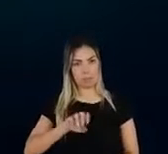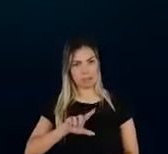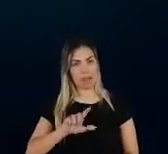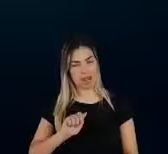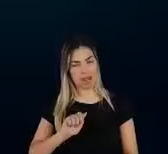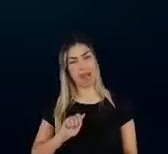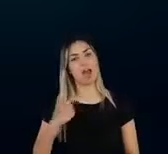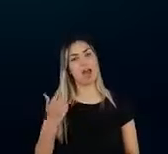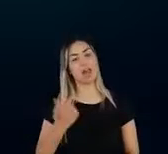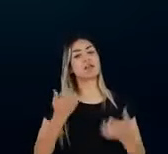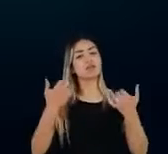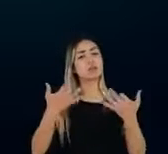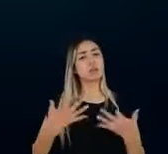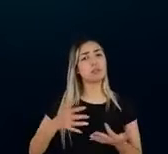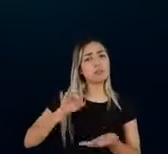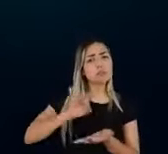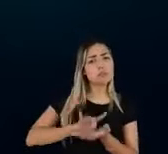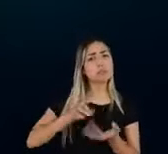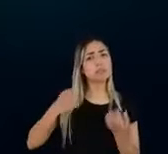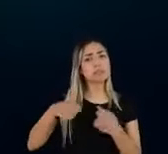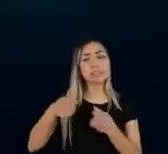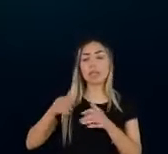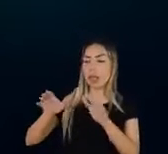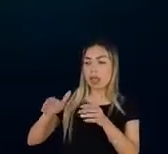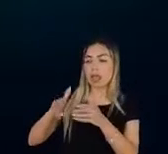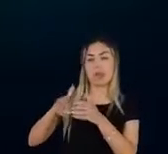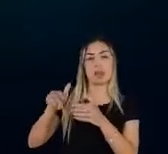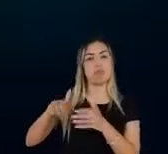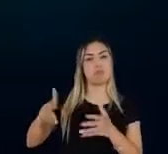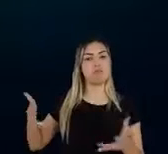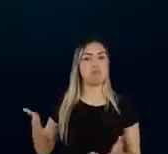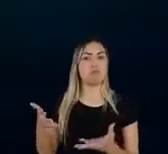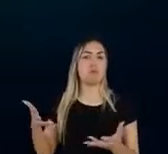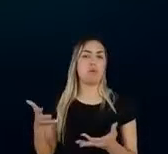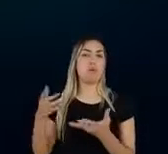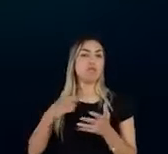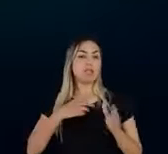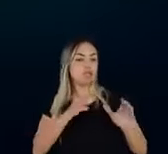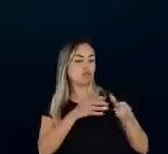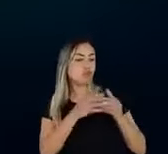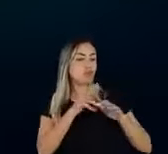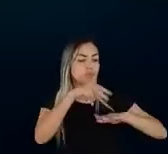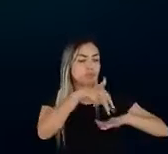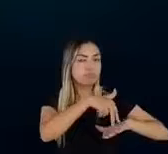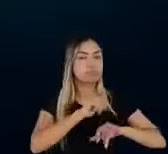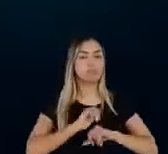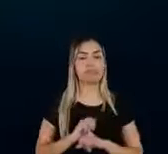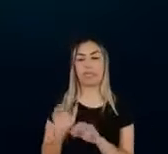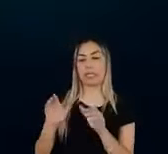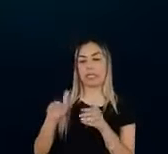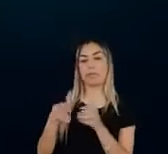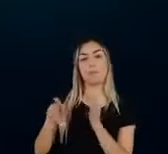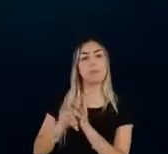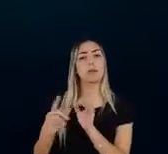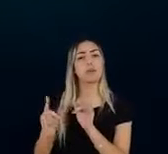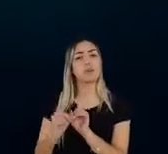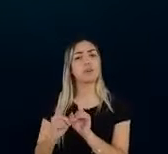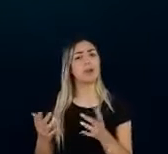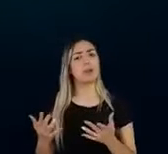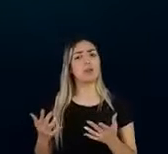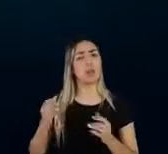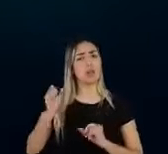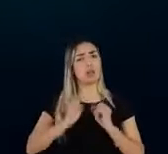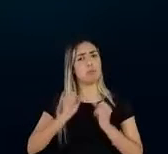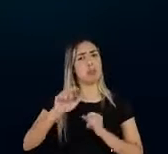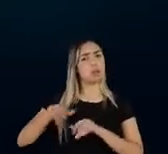Realmente a gente tá cuidar muito bem nossas equipes time de campo time de atendimento né é todo mundo a empresa igual eles